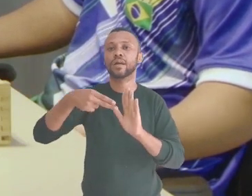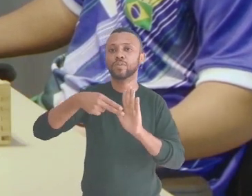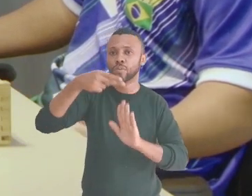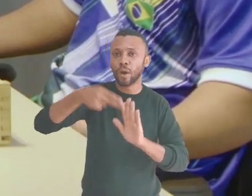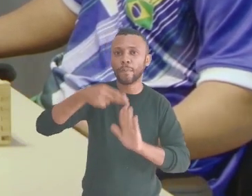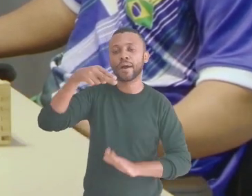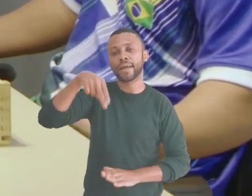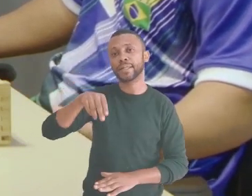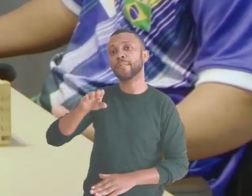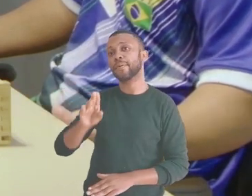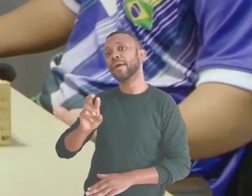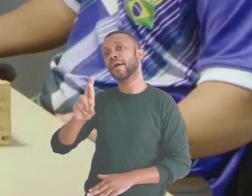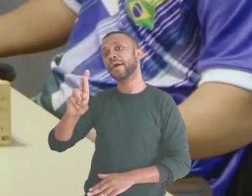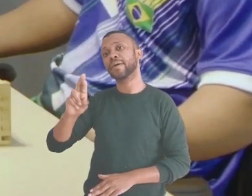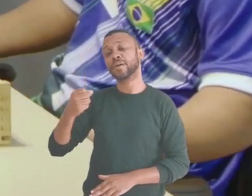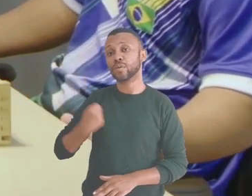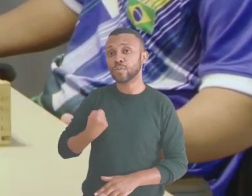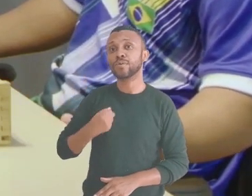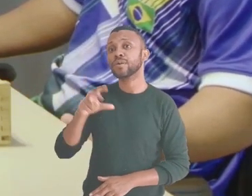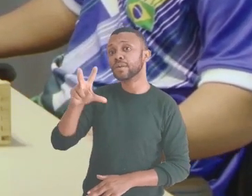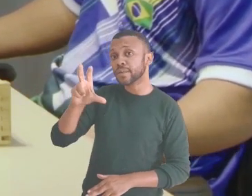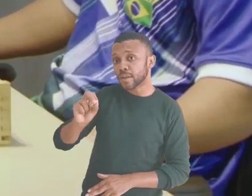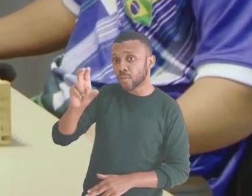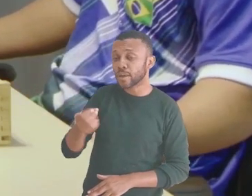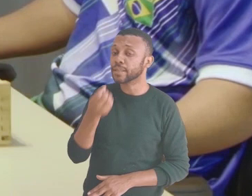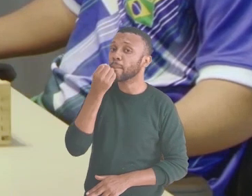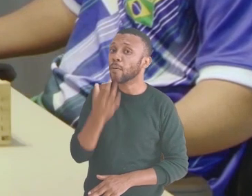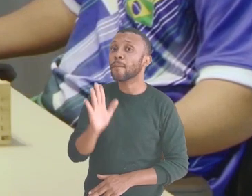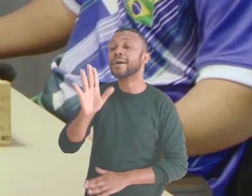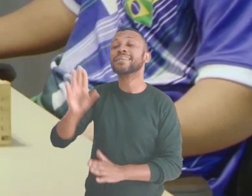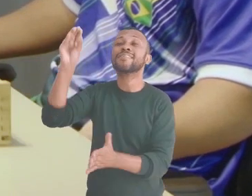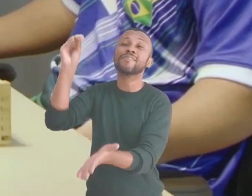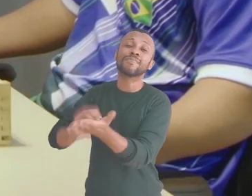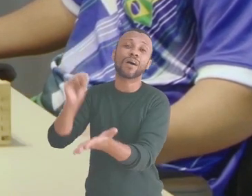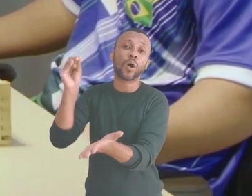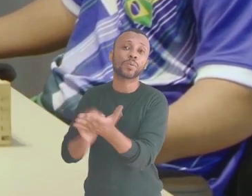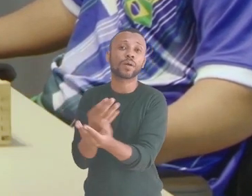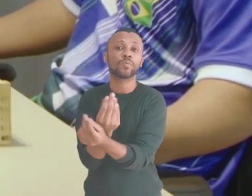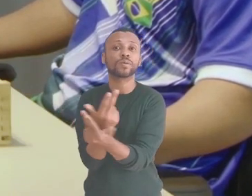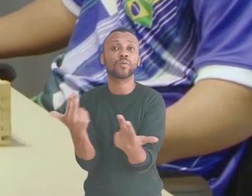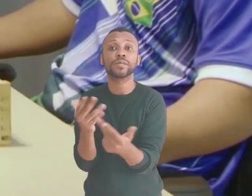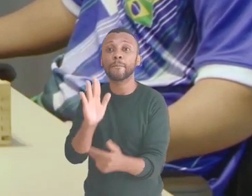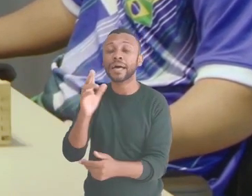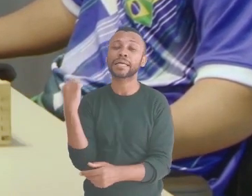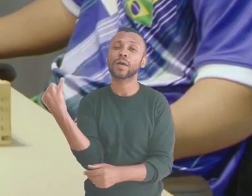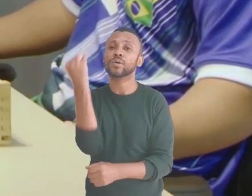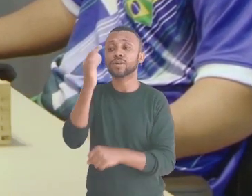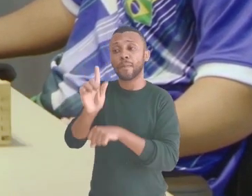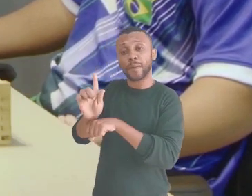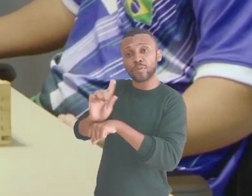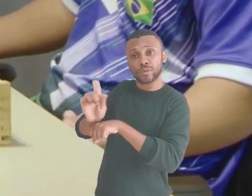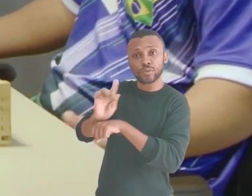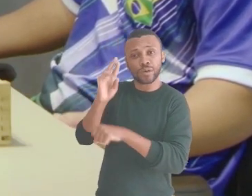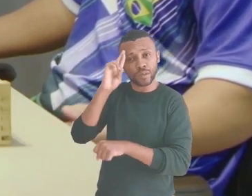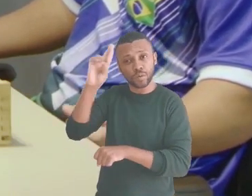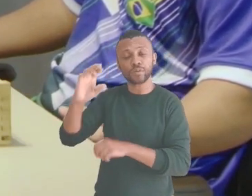ela não dá conta de todas as coisas. O mais importante, o que é para um gestor? Para alguém que é dono de uma empresa,